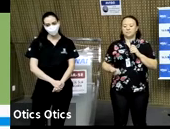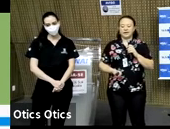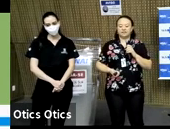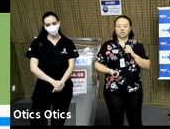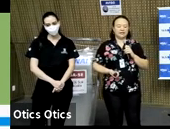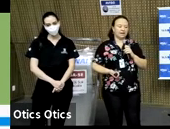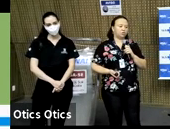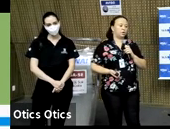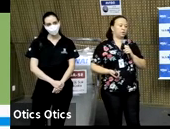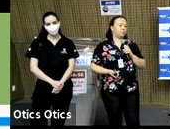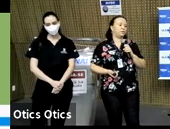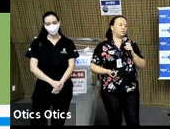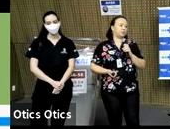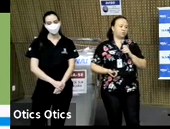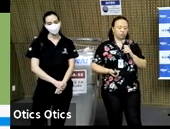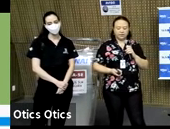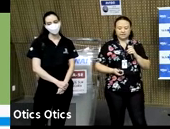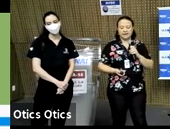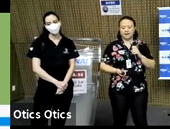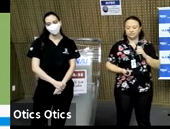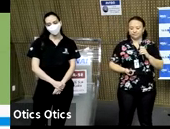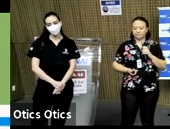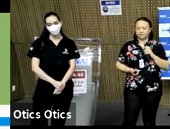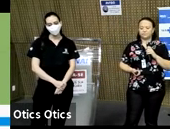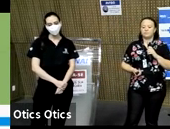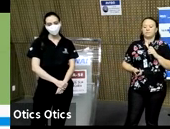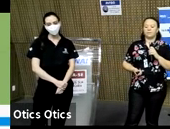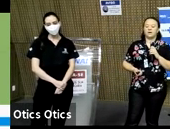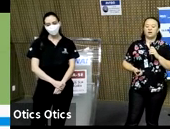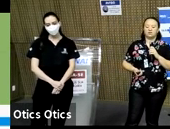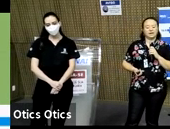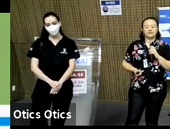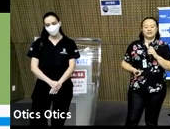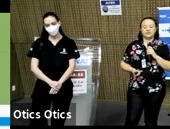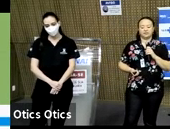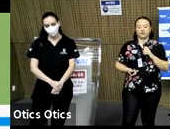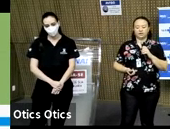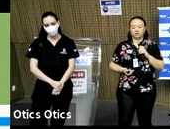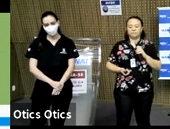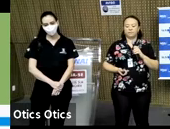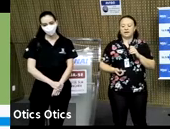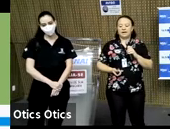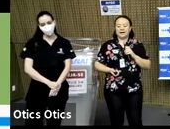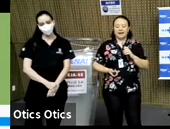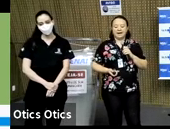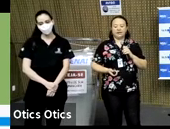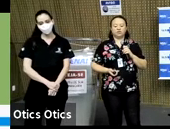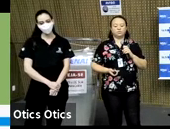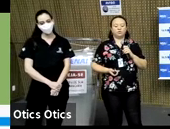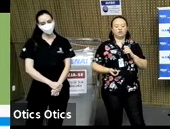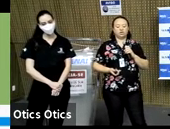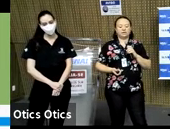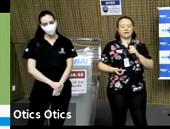a nossa meta de cadastro 8.000 de acordo com o Ministério. Nossa carteira de serviço,